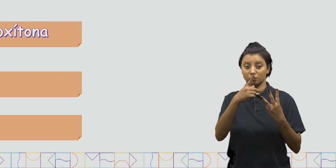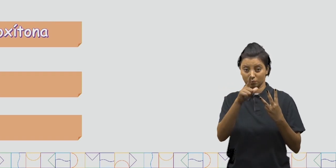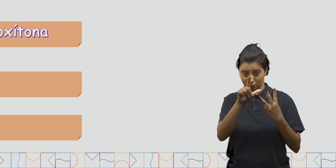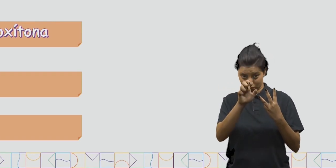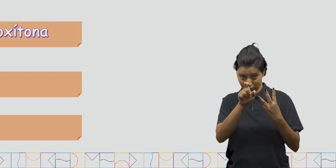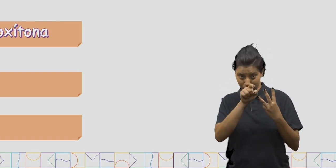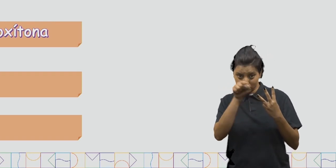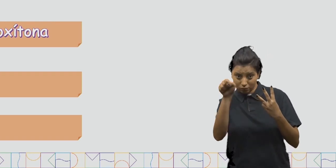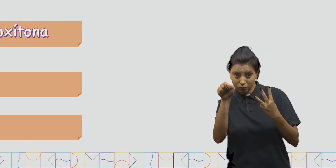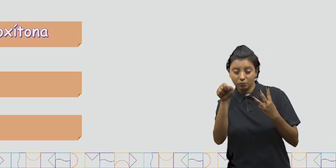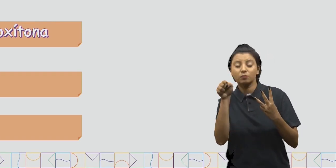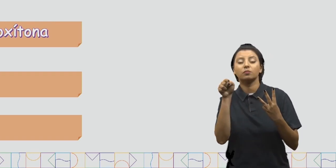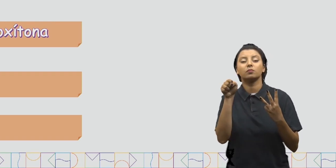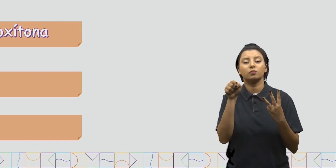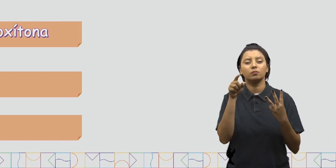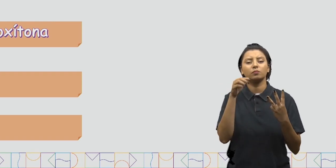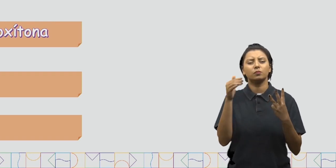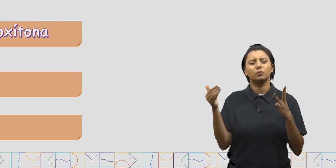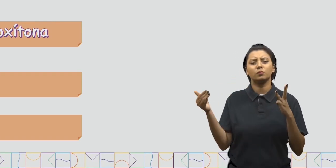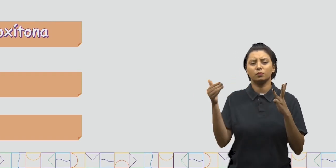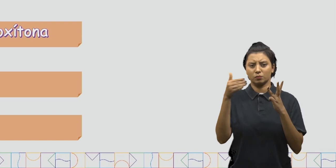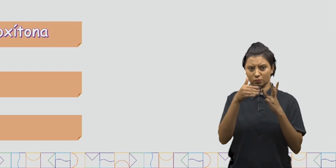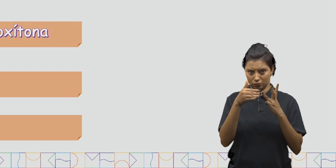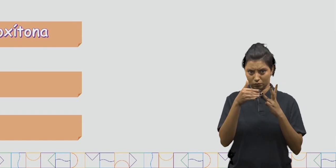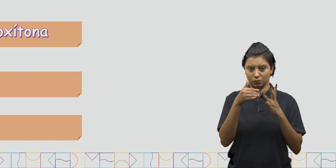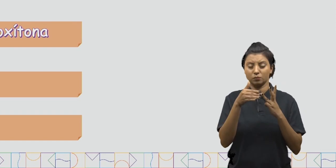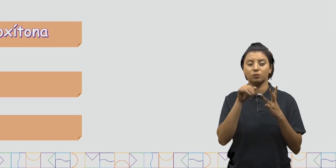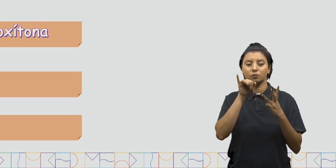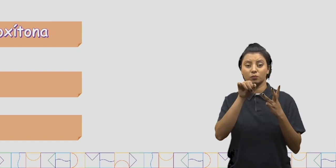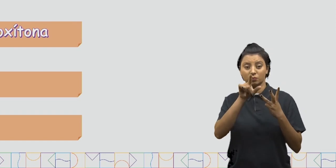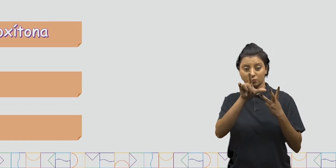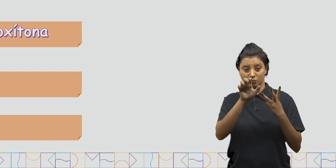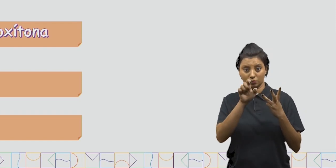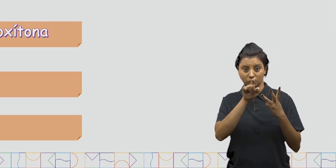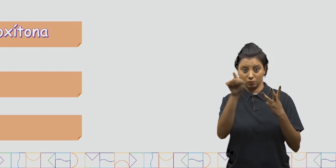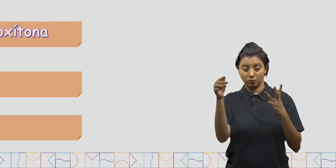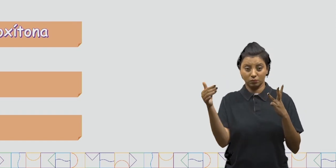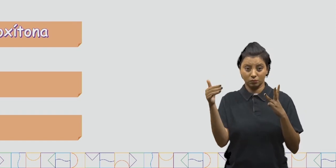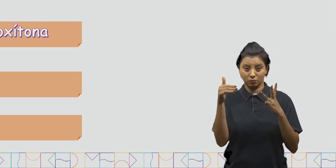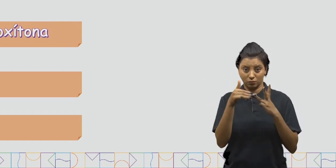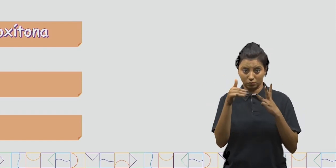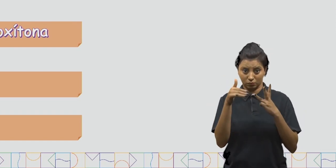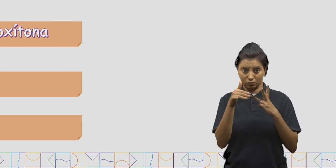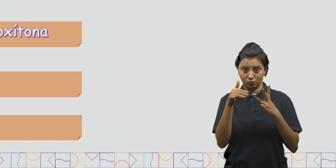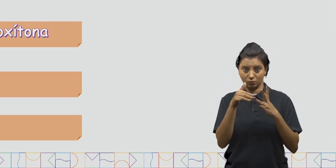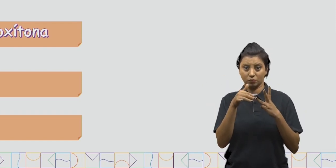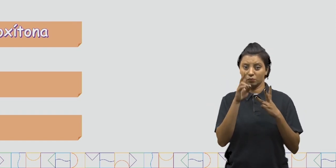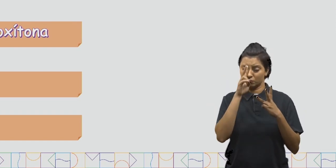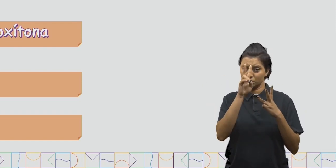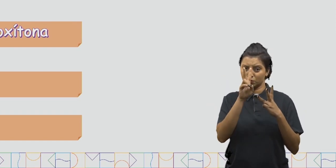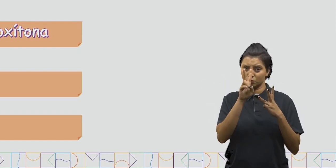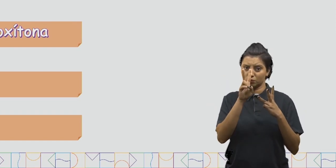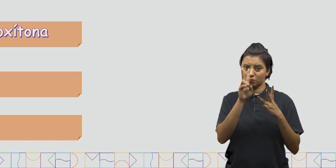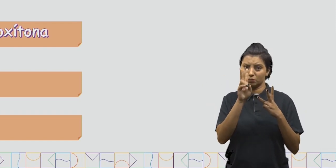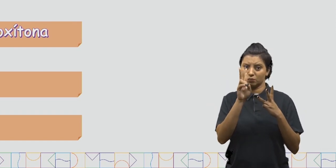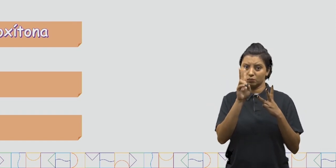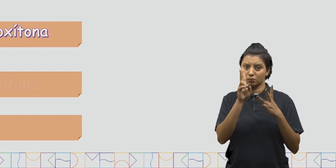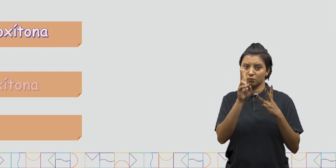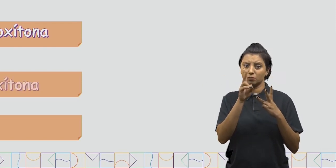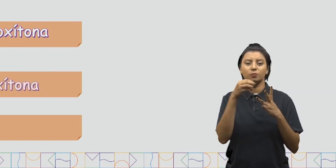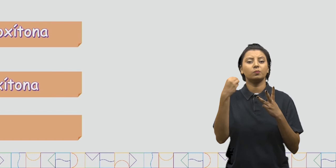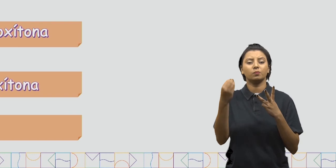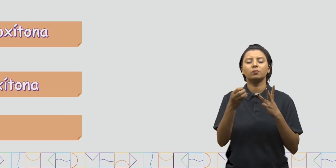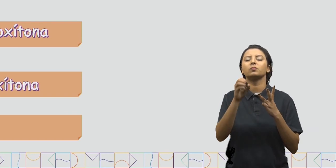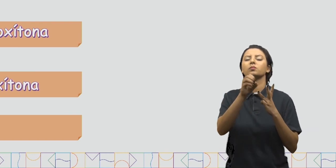lé destacado, ou seja, a última sílaba. Se o lé é a última sílaba e é tônico, eu vou classificar